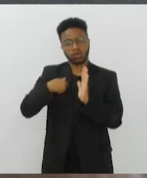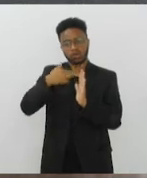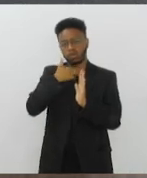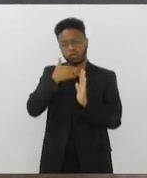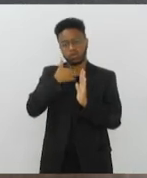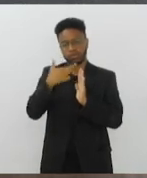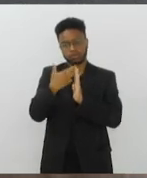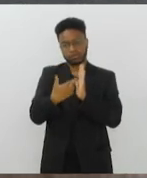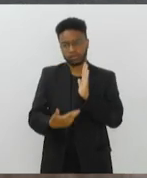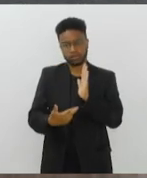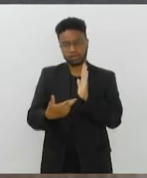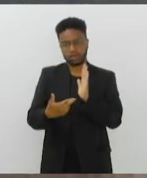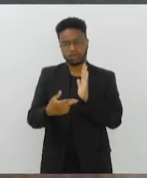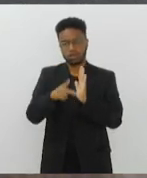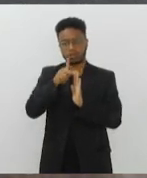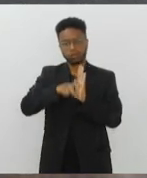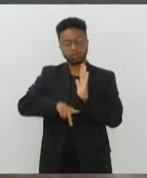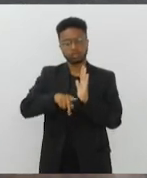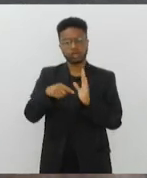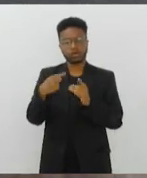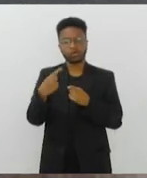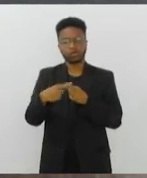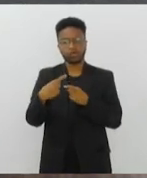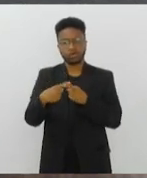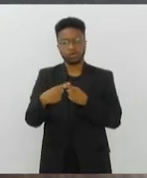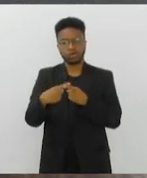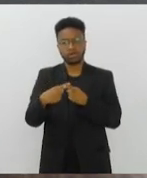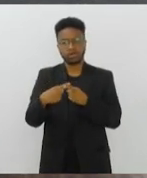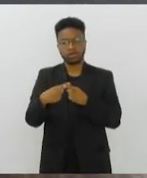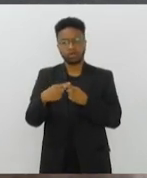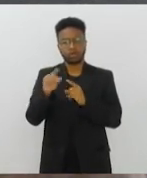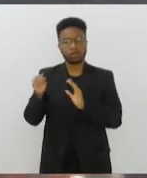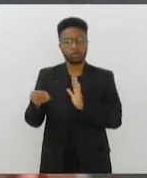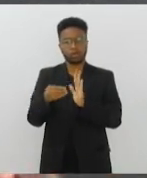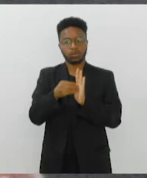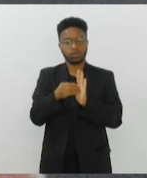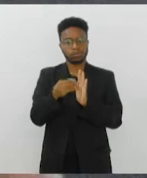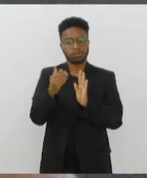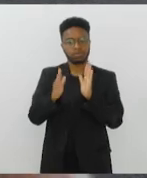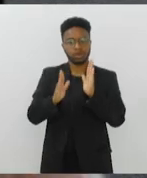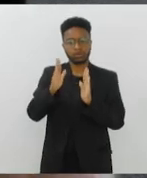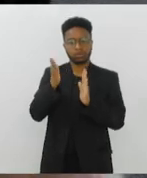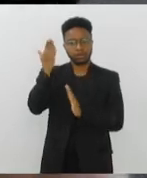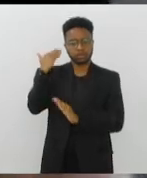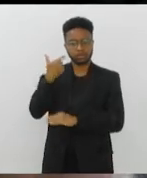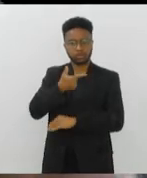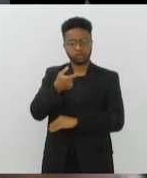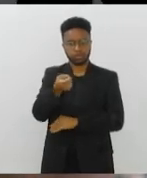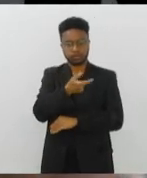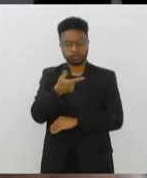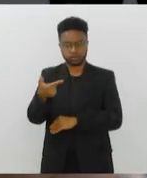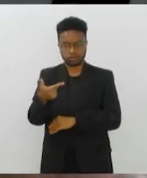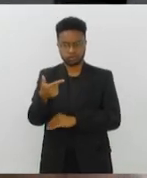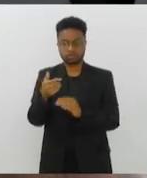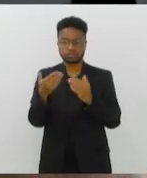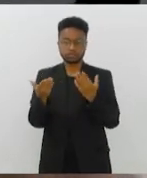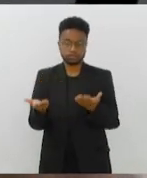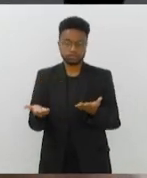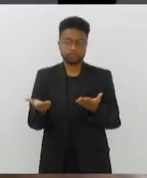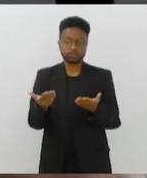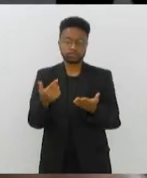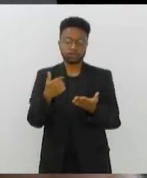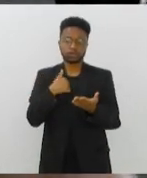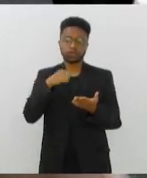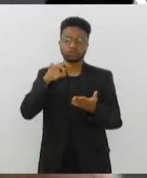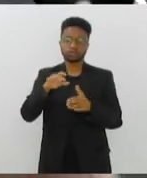relatora do projeto, porque ele é um projeto protocolado na legislatura passada, em 2022. Então, só